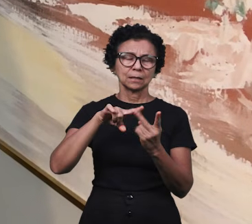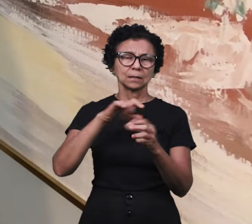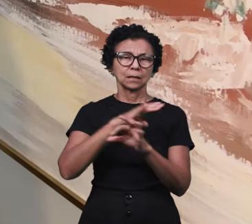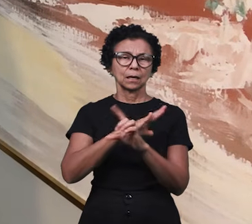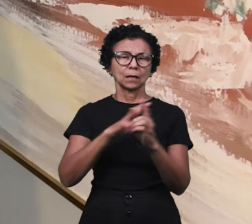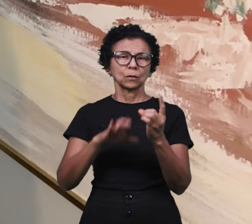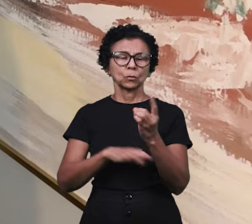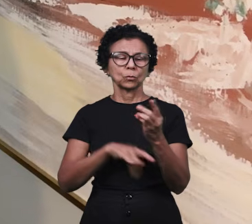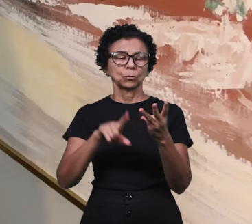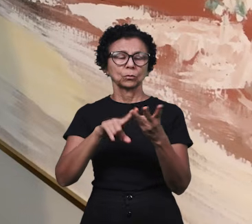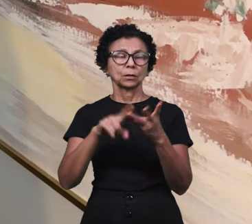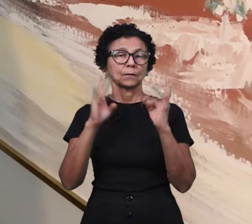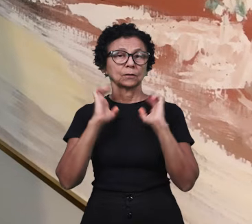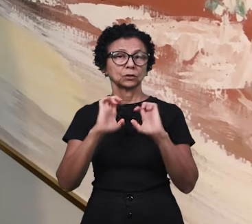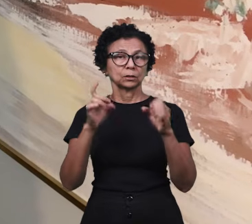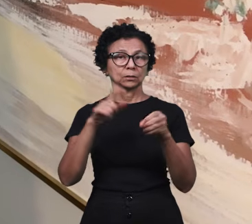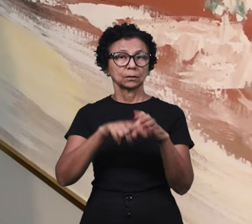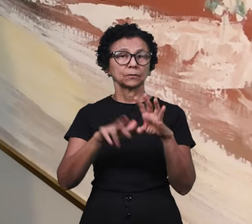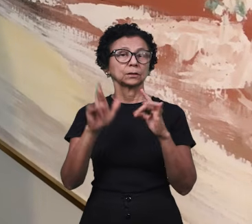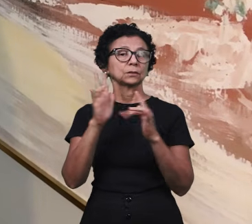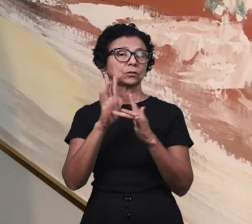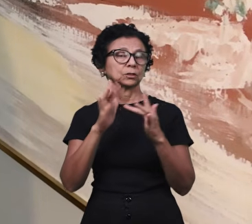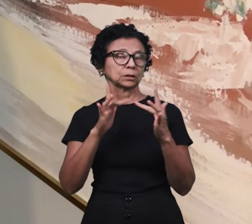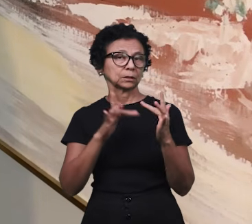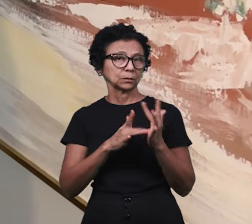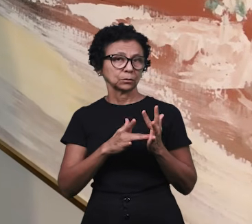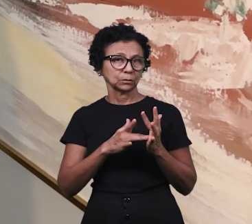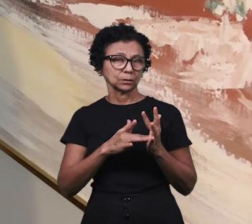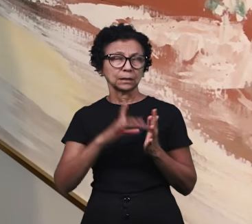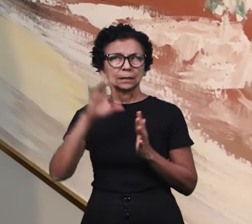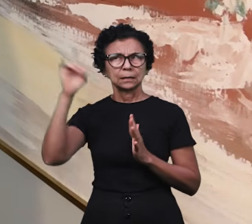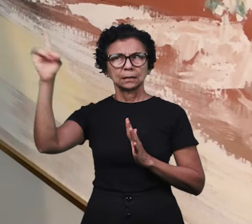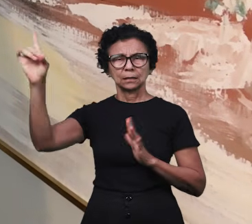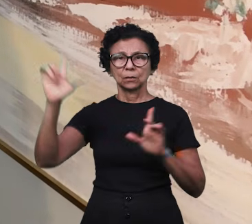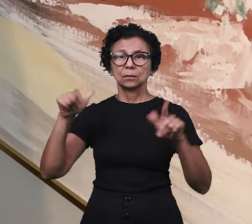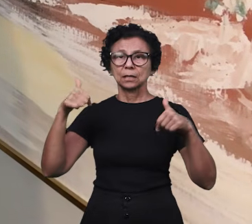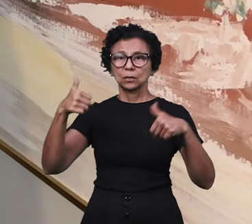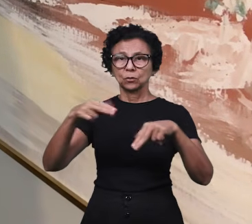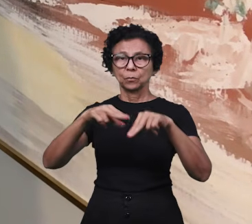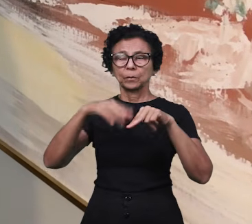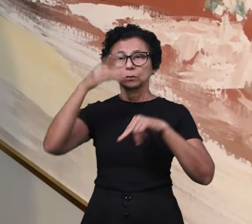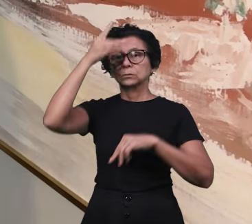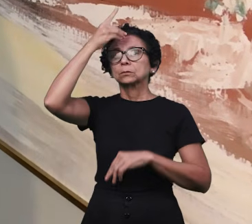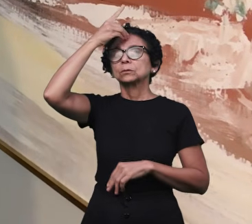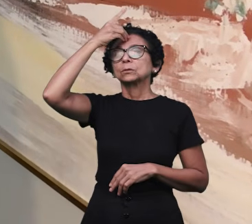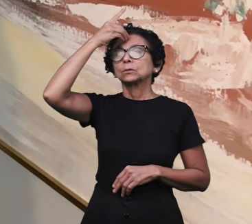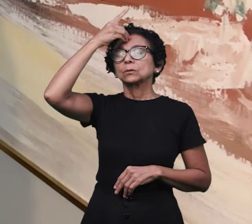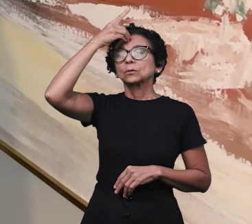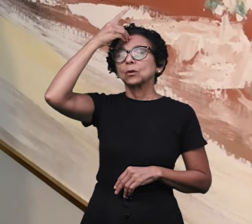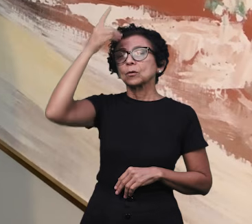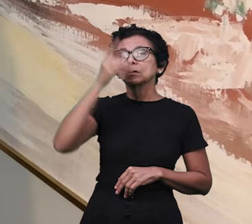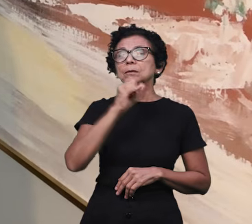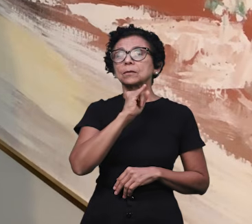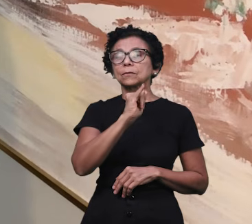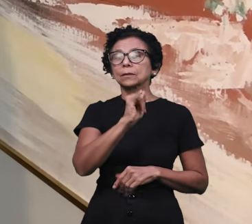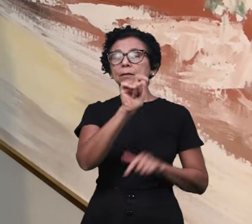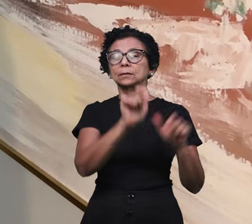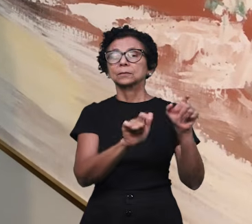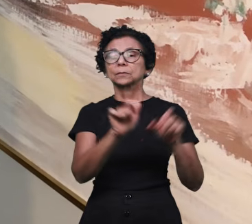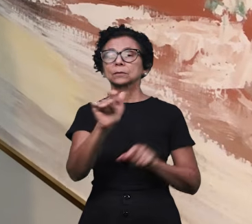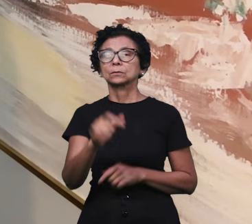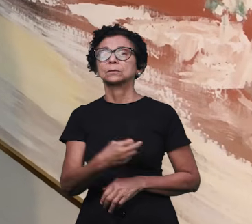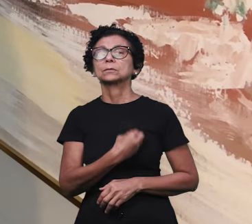o culto e a evangelização no tempo do breve. O poder de Deus foi manifesto por meio dos dons espirituais que falaram